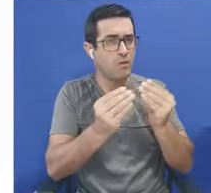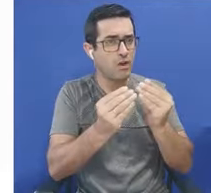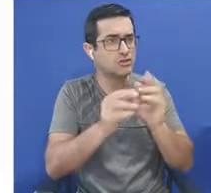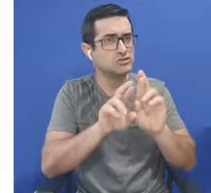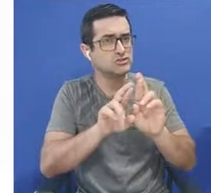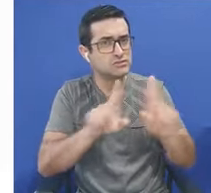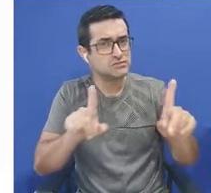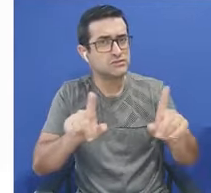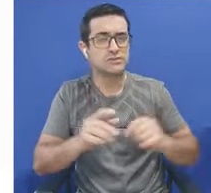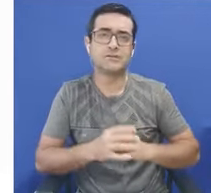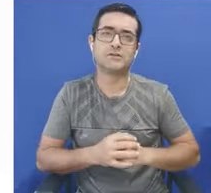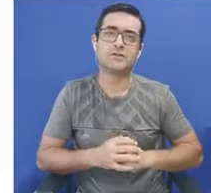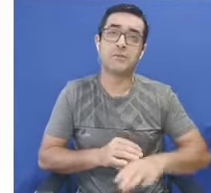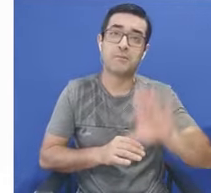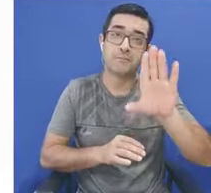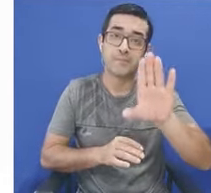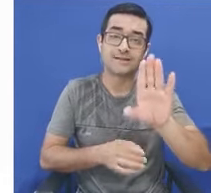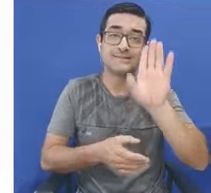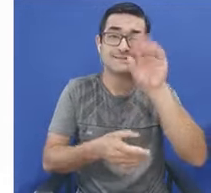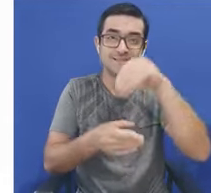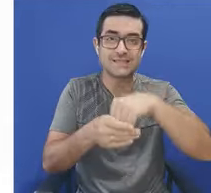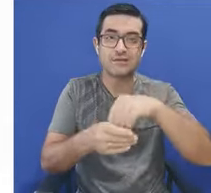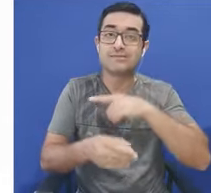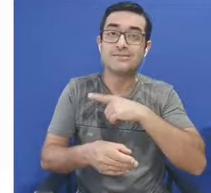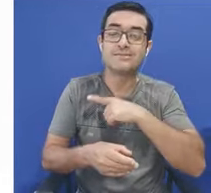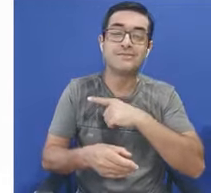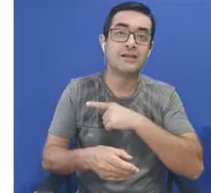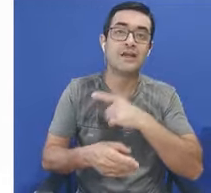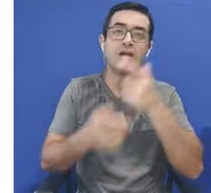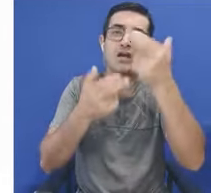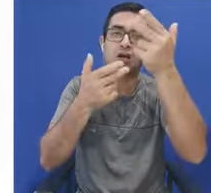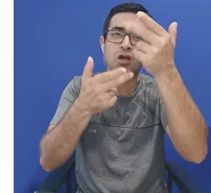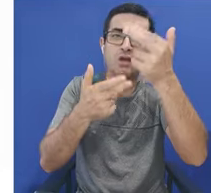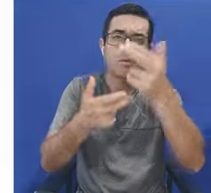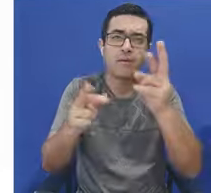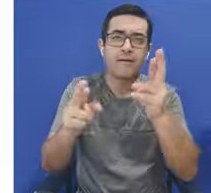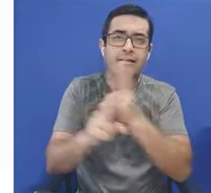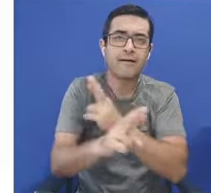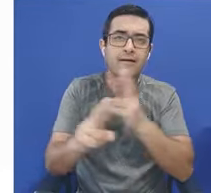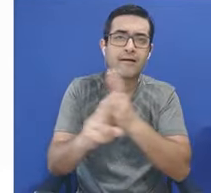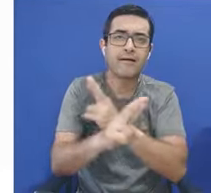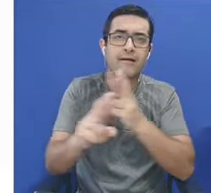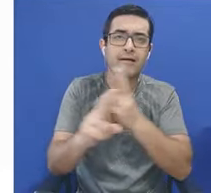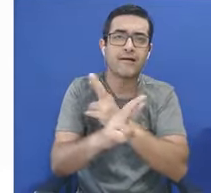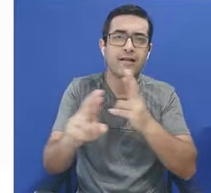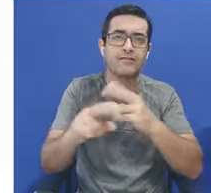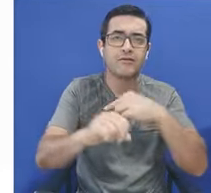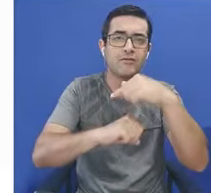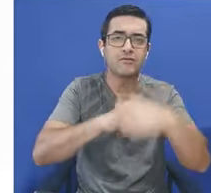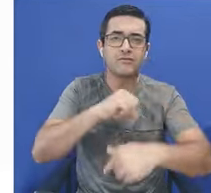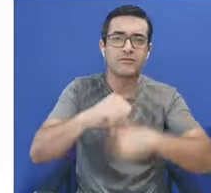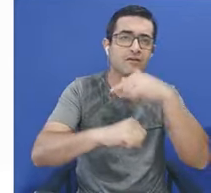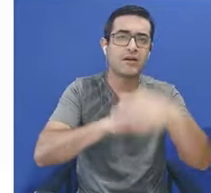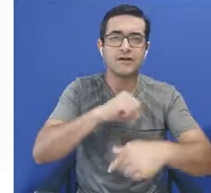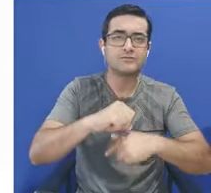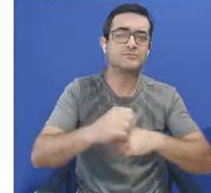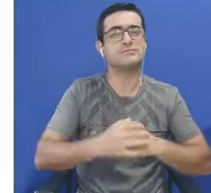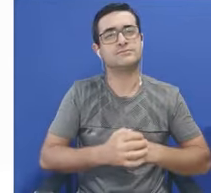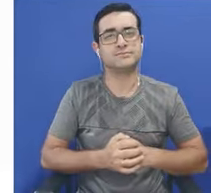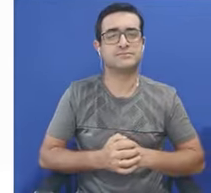eles têm a mesma relação de átomos, né? Então,